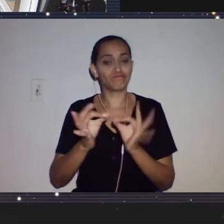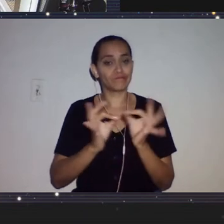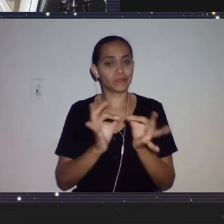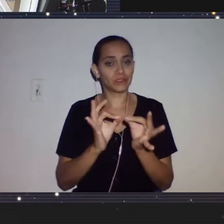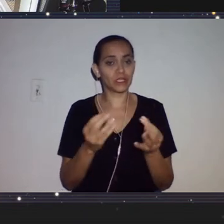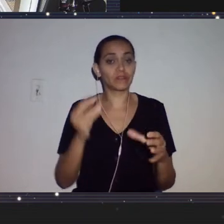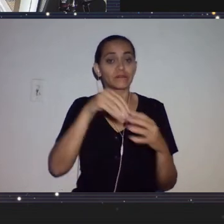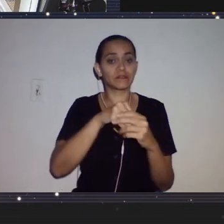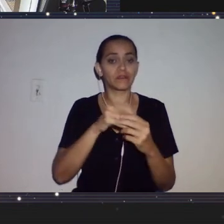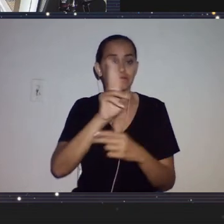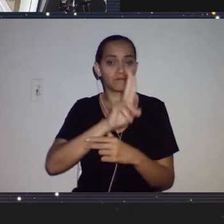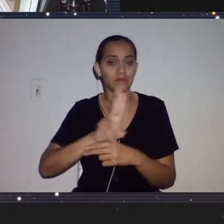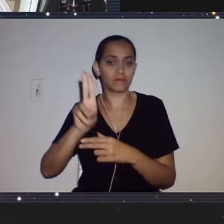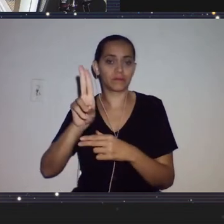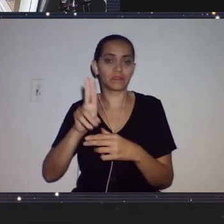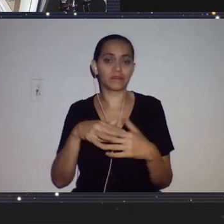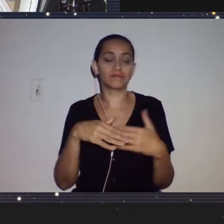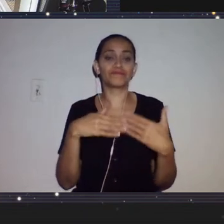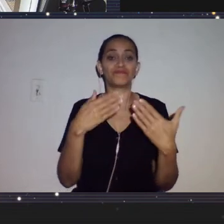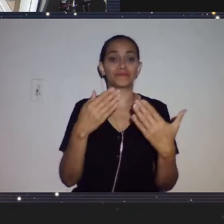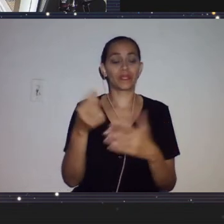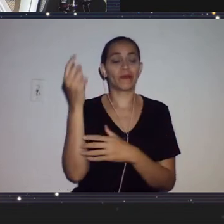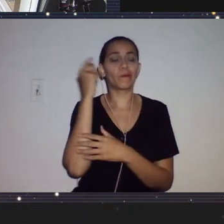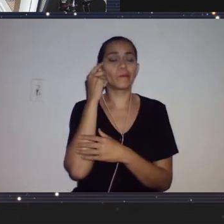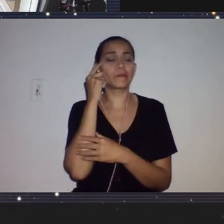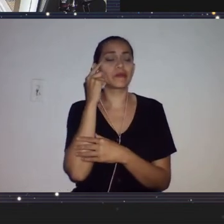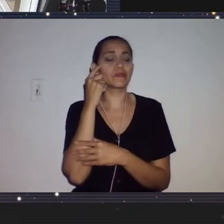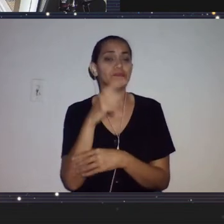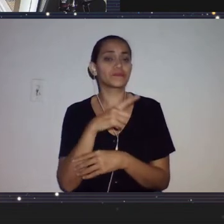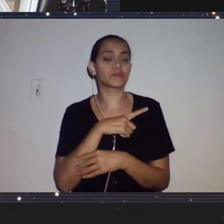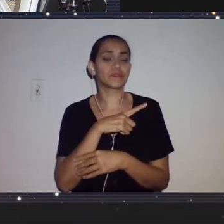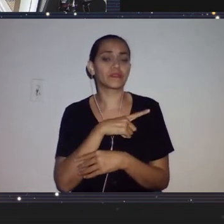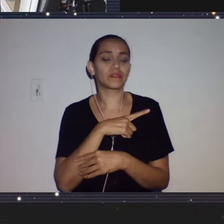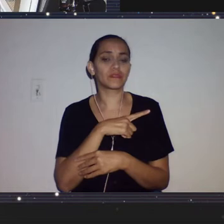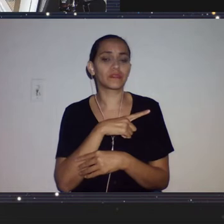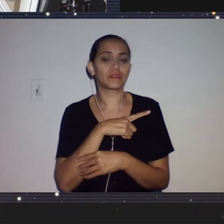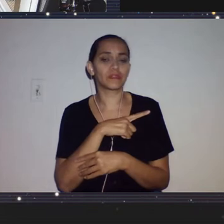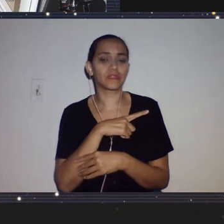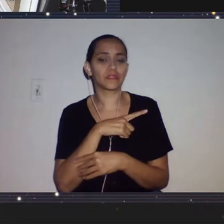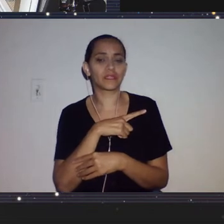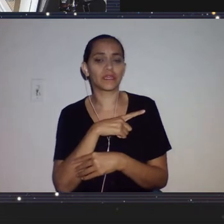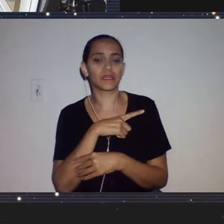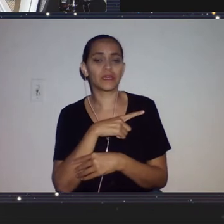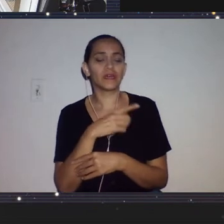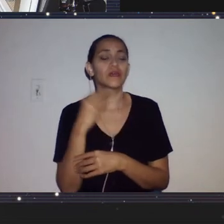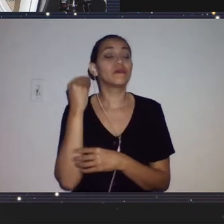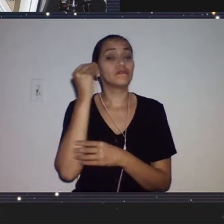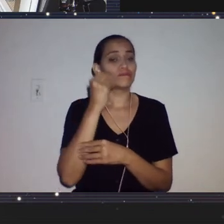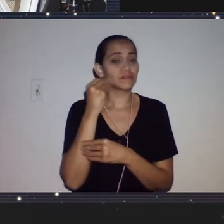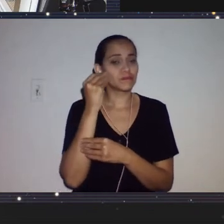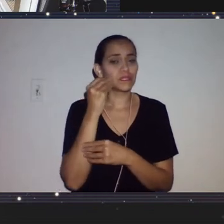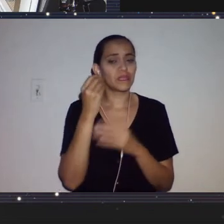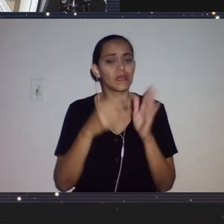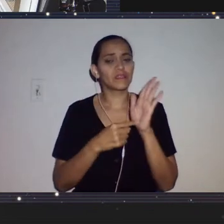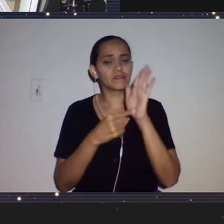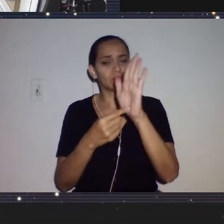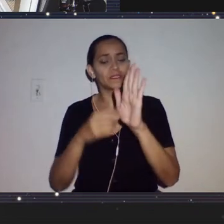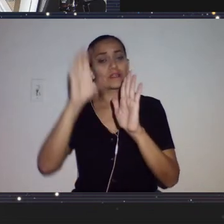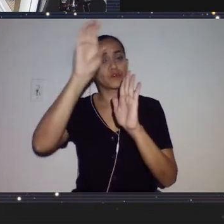Então eu acho que ter no meu currículo algumas experiências